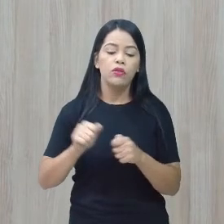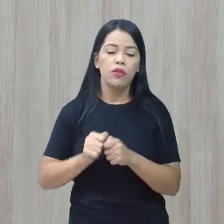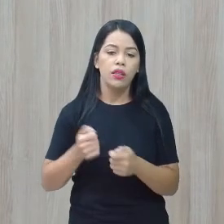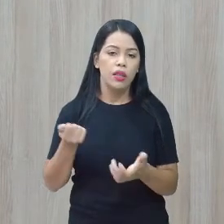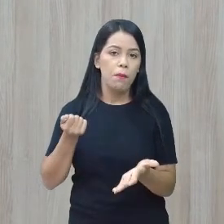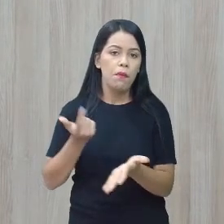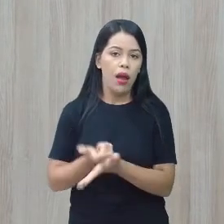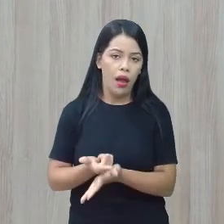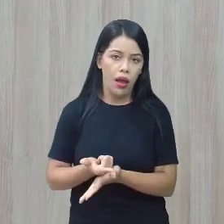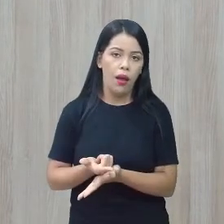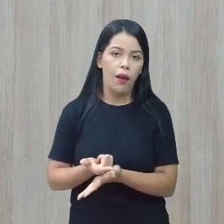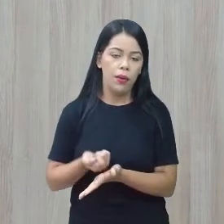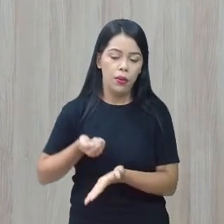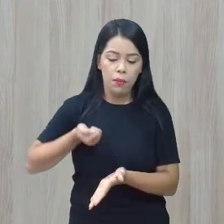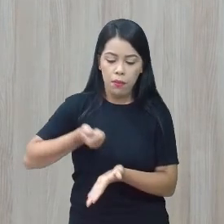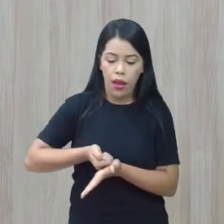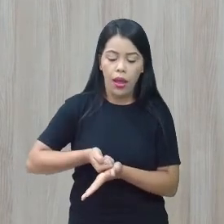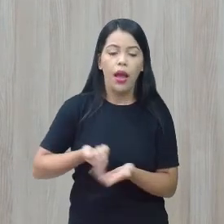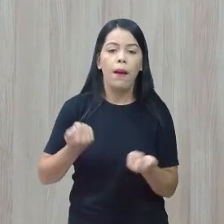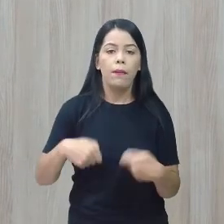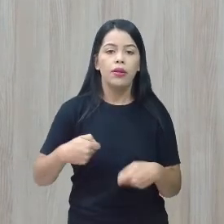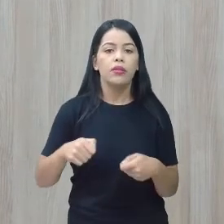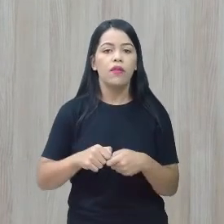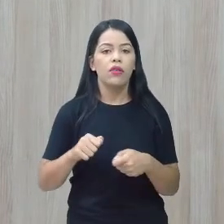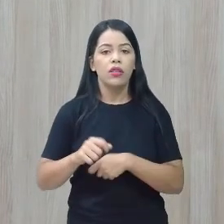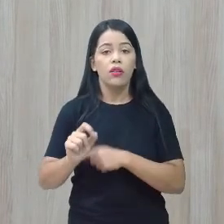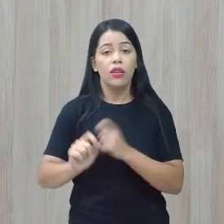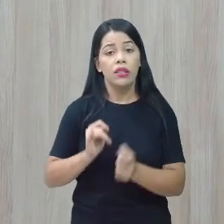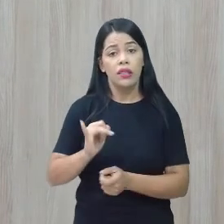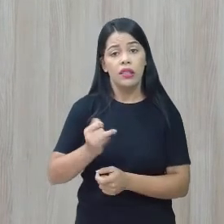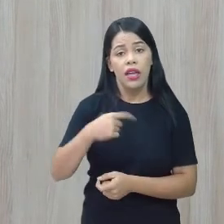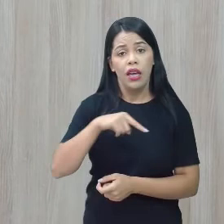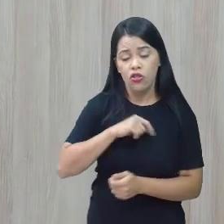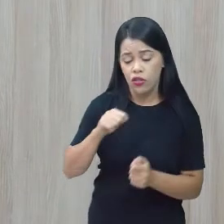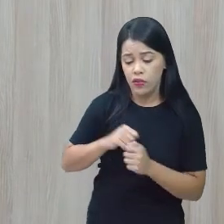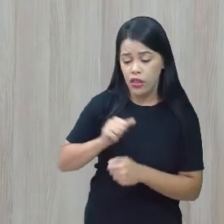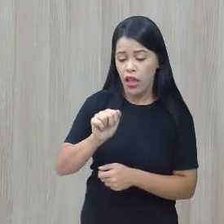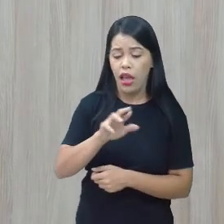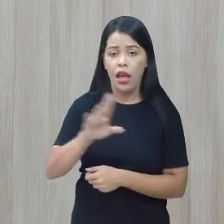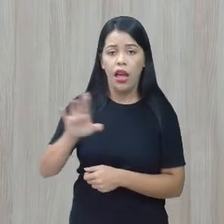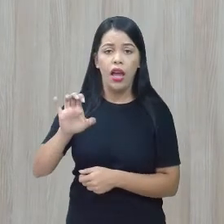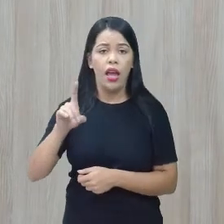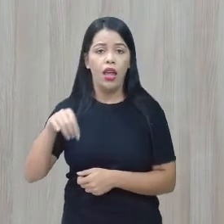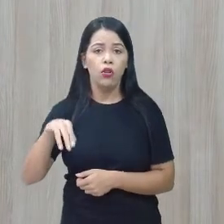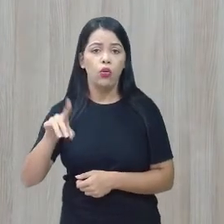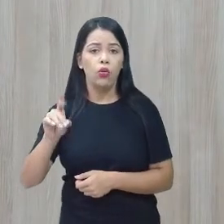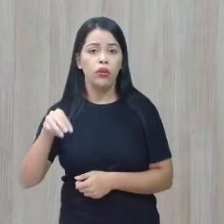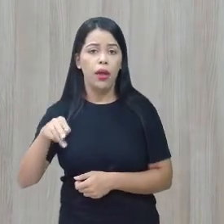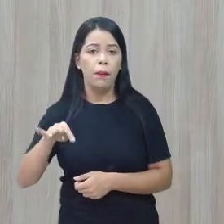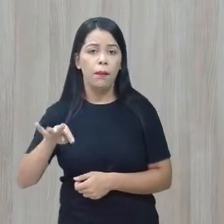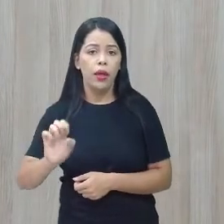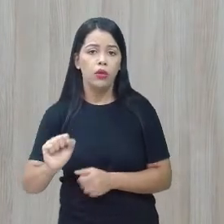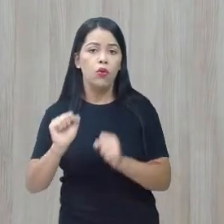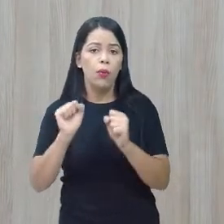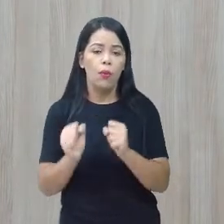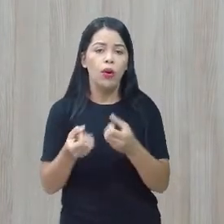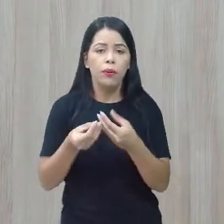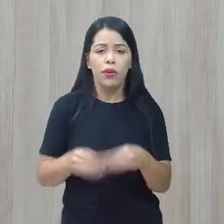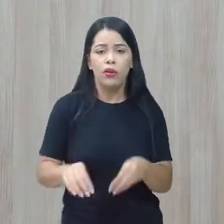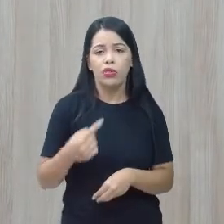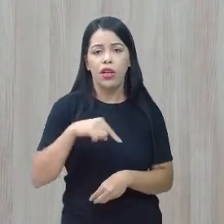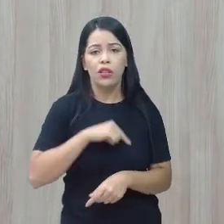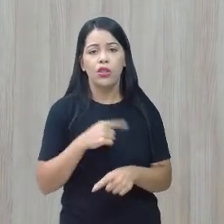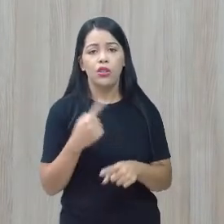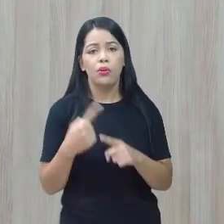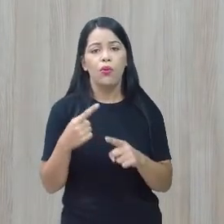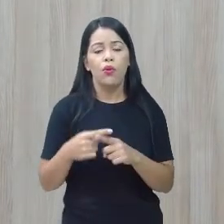precisa entender que esse arredondamento pode nos prejudicar. Mesmo utilizando as regrinhas corretas, às vezes a gente puxa um número para